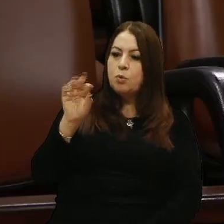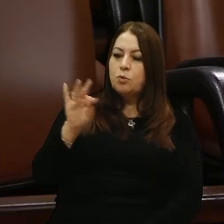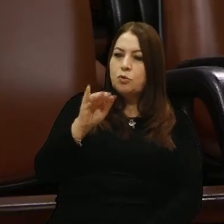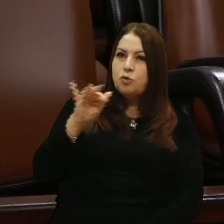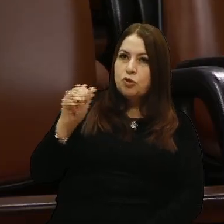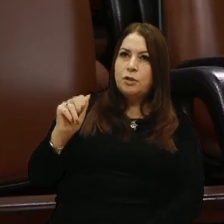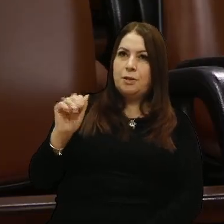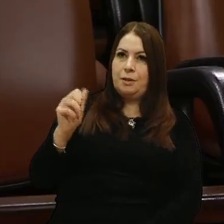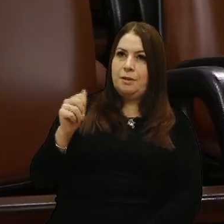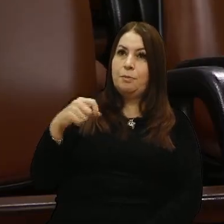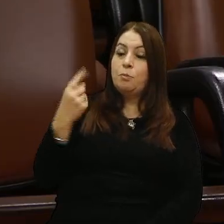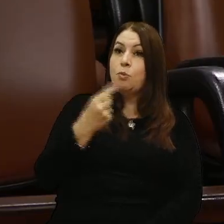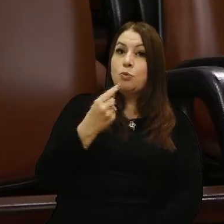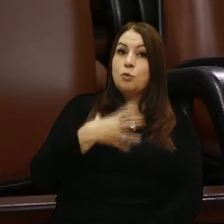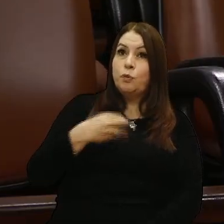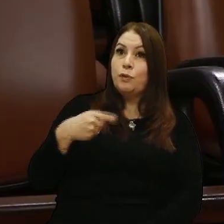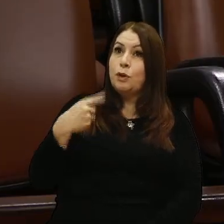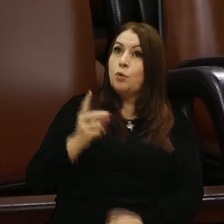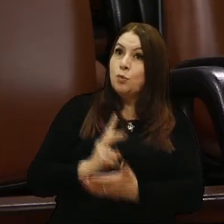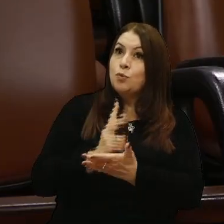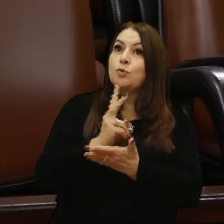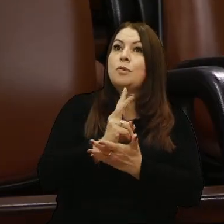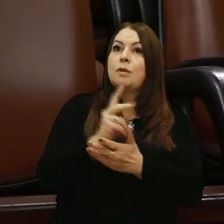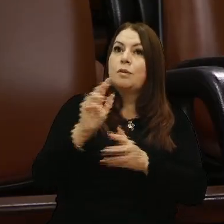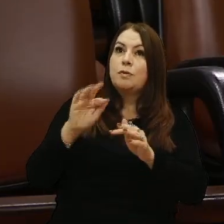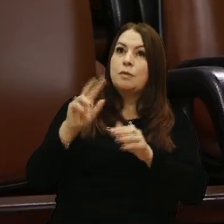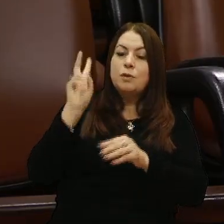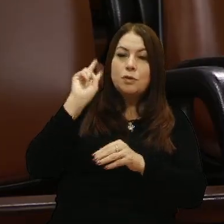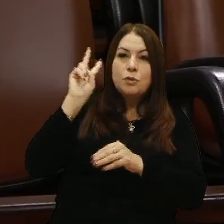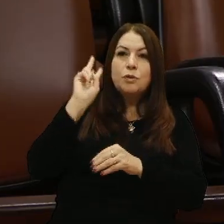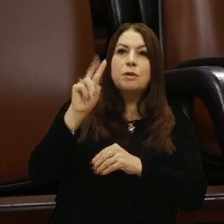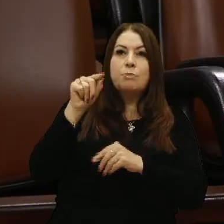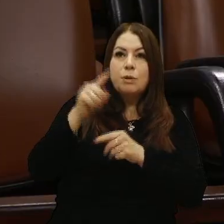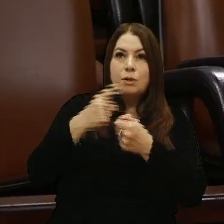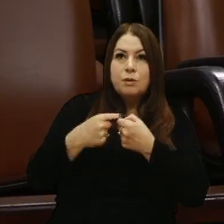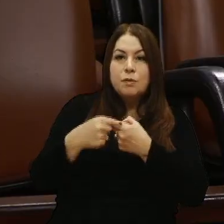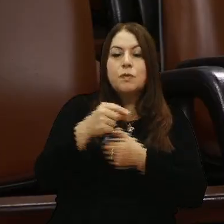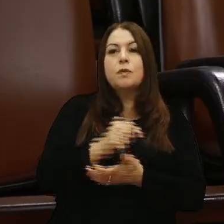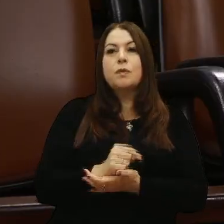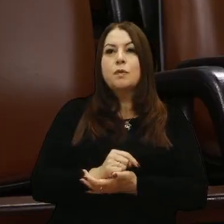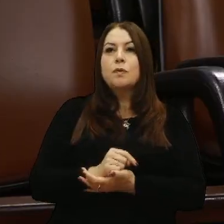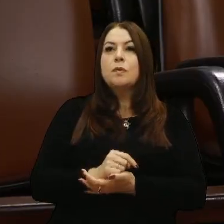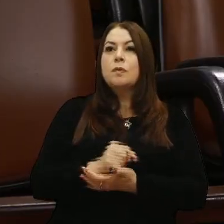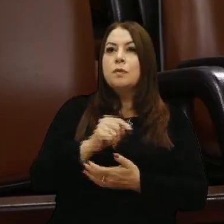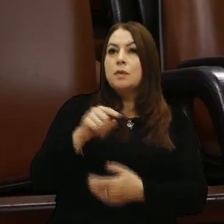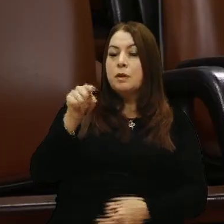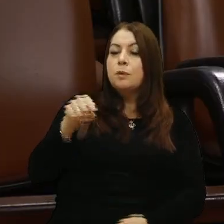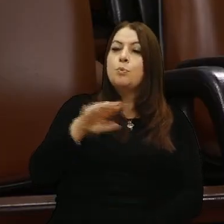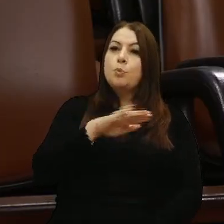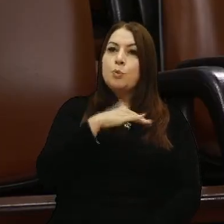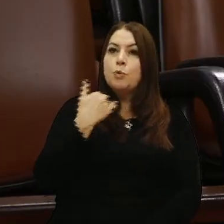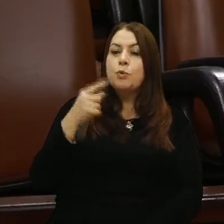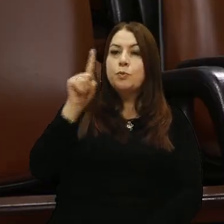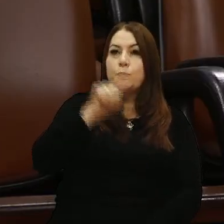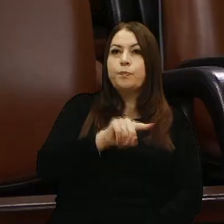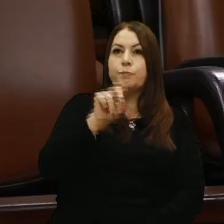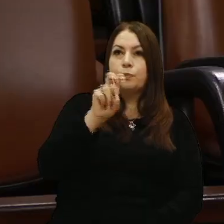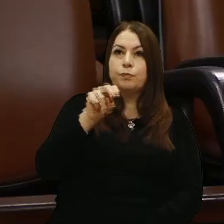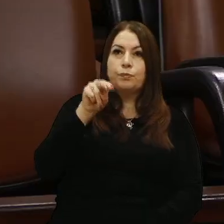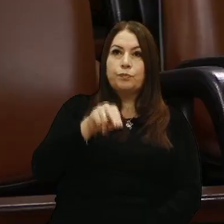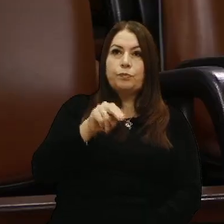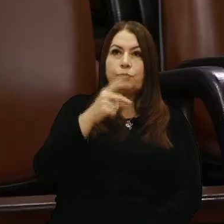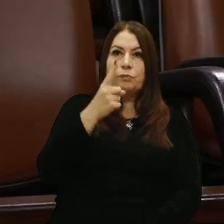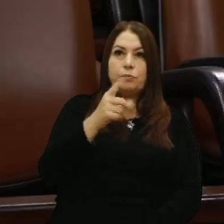dos quais deram continuidade à história da família Sequin no município. Francisco faleceu no dia 5 de novembro